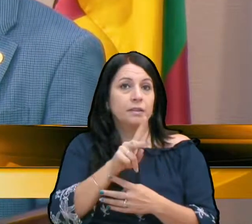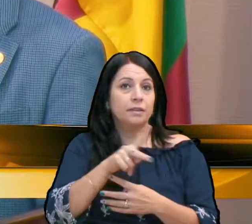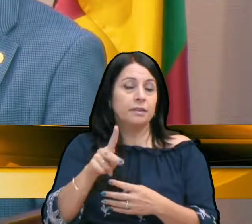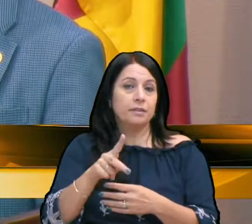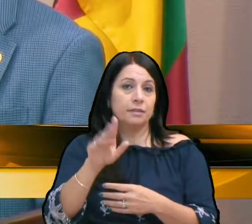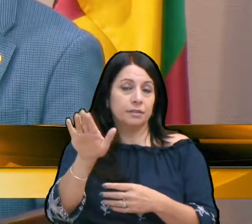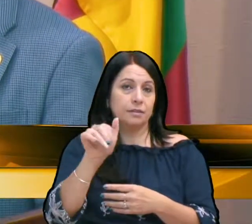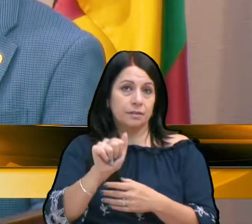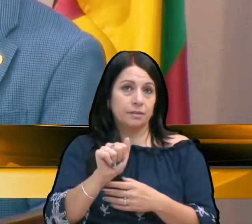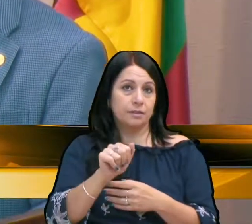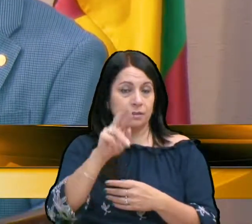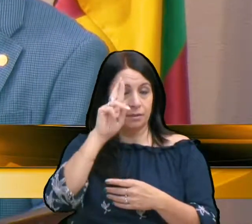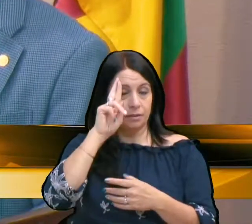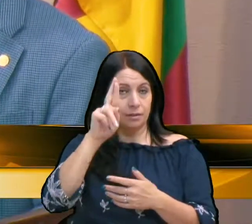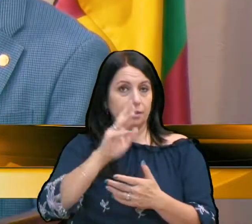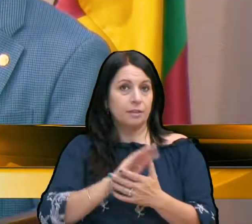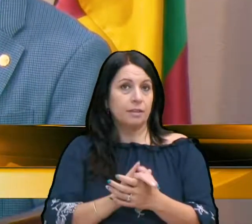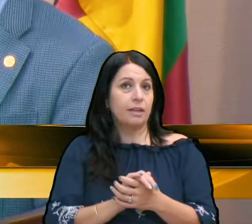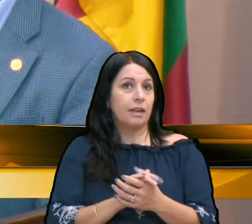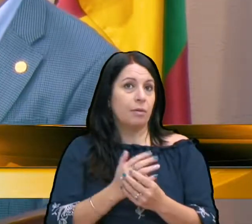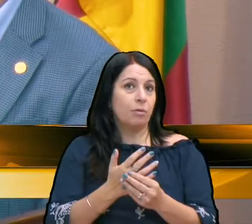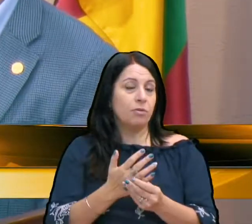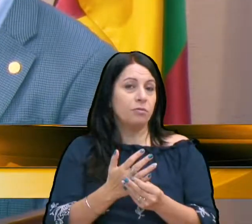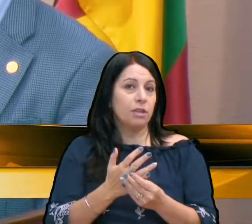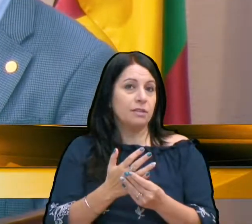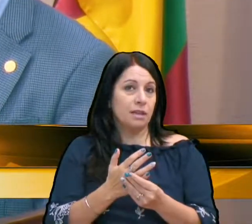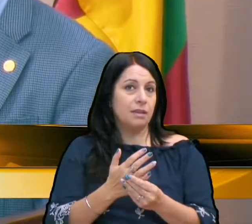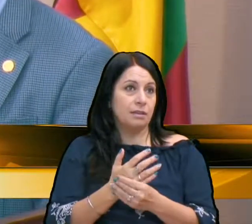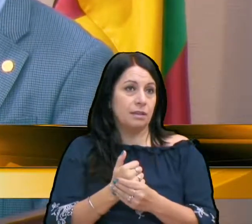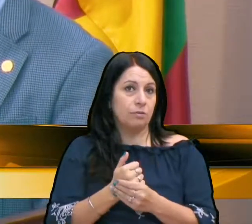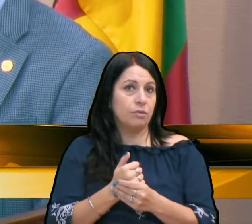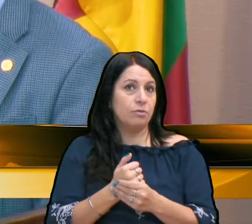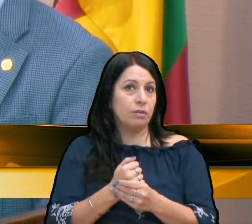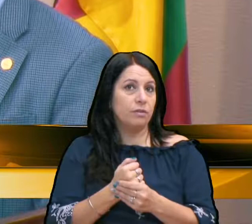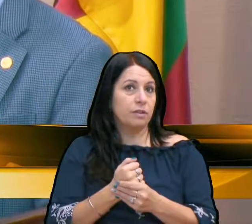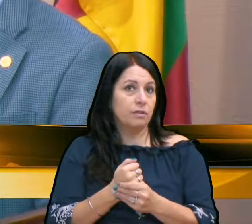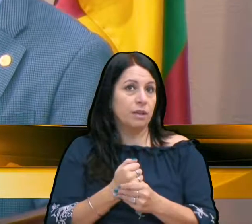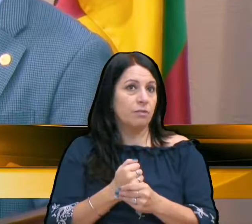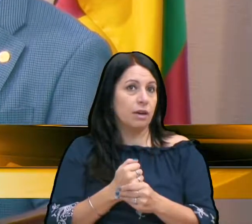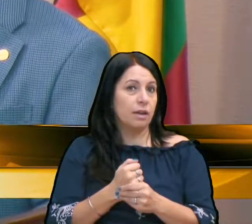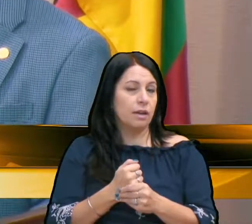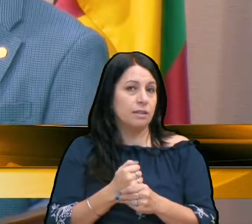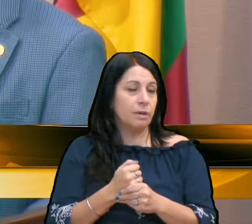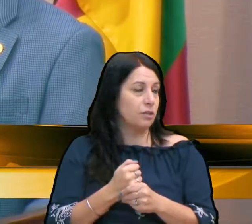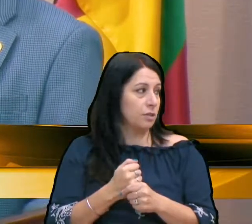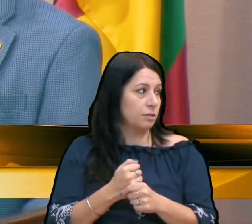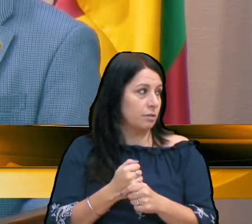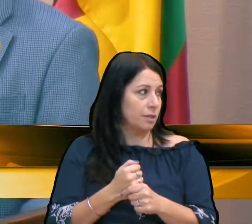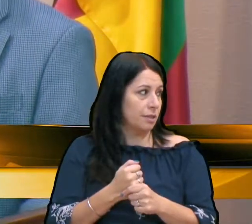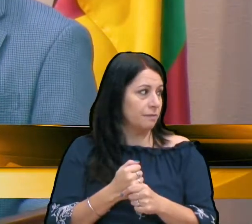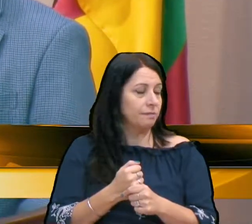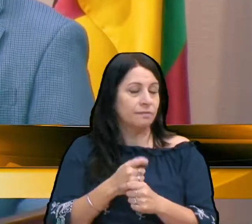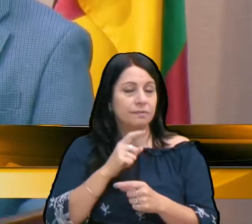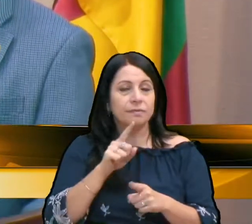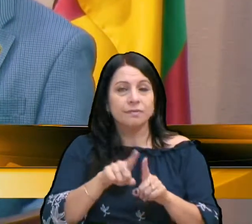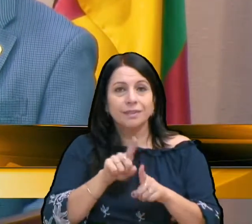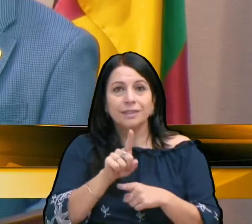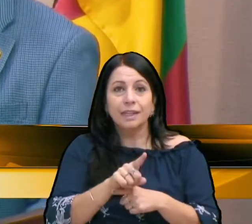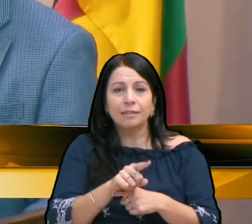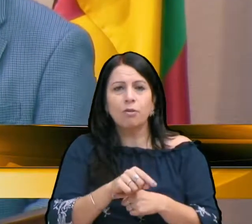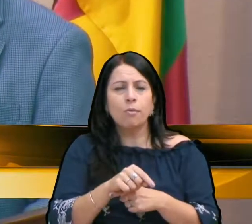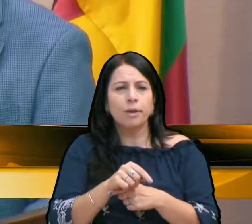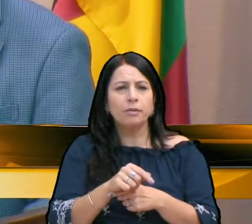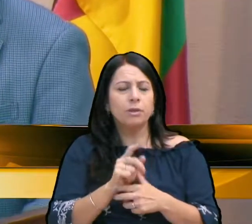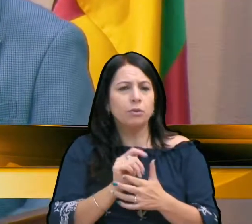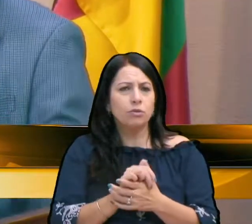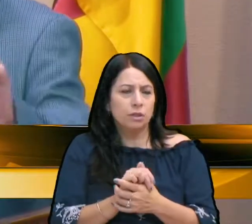citar são diretoras de escolas estaduais e que têm apenas mais um